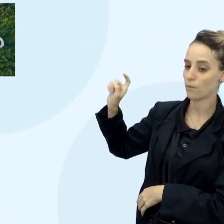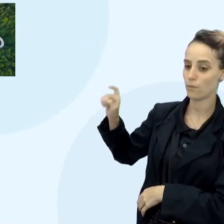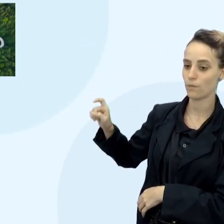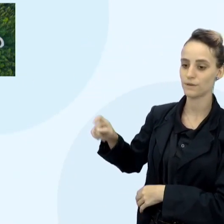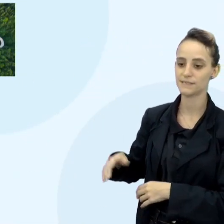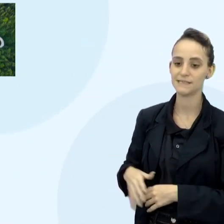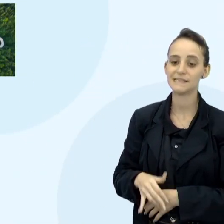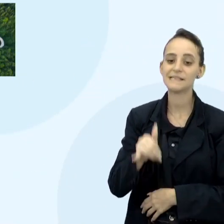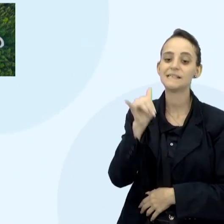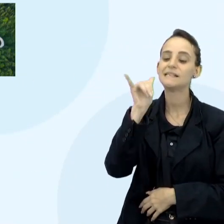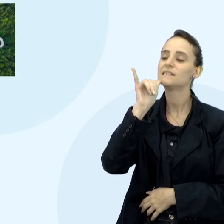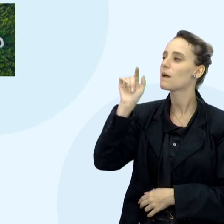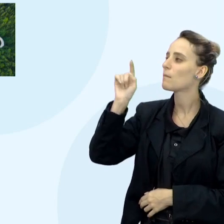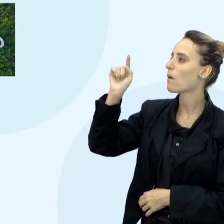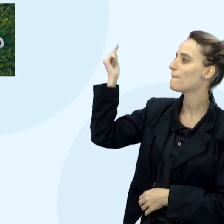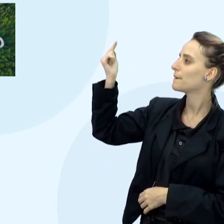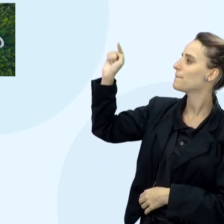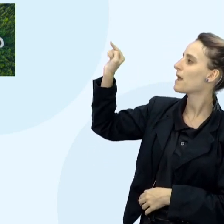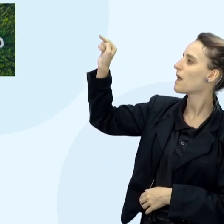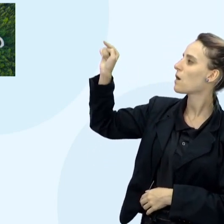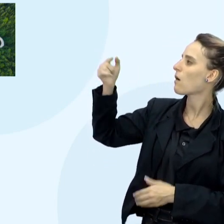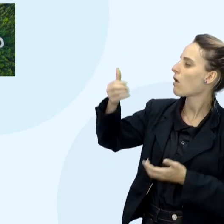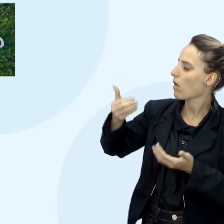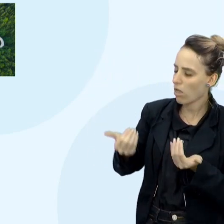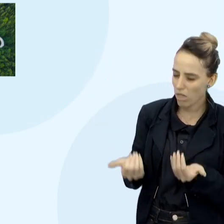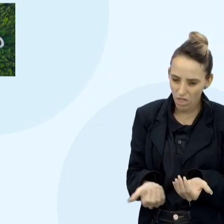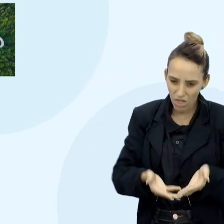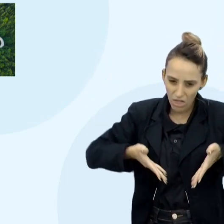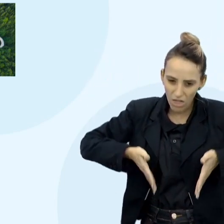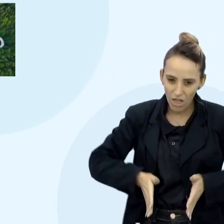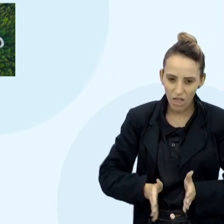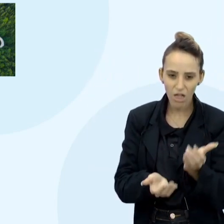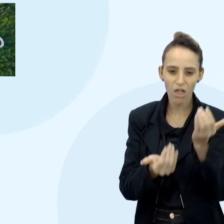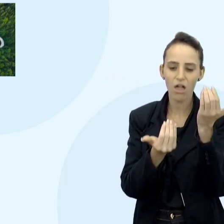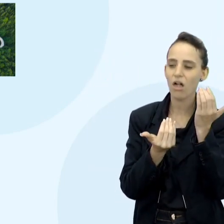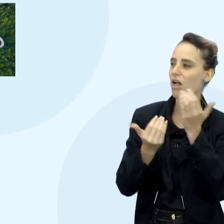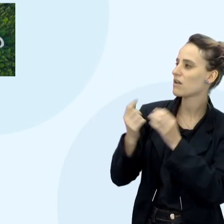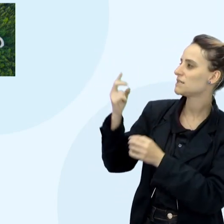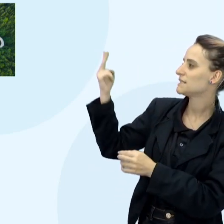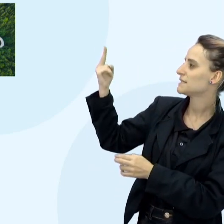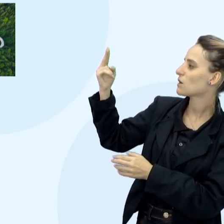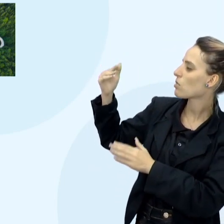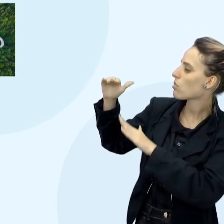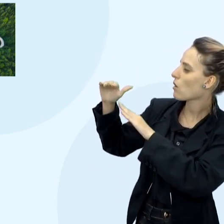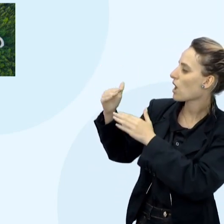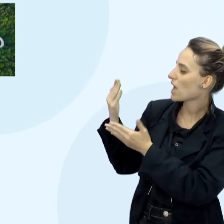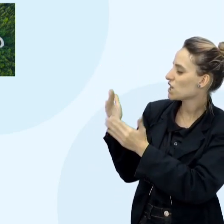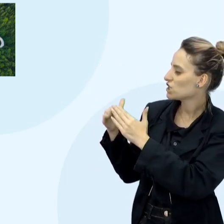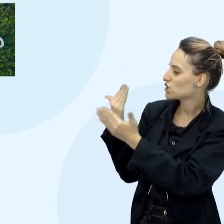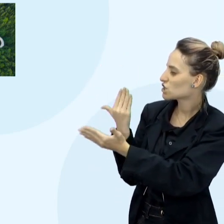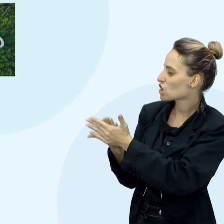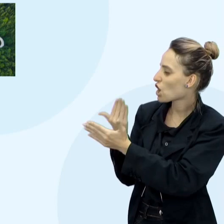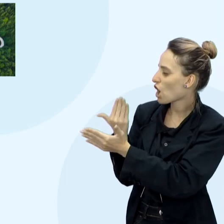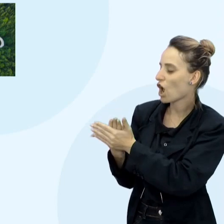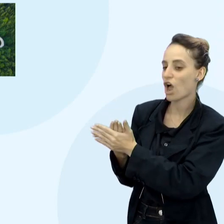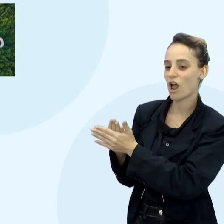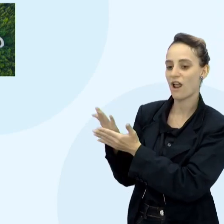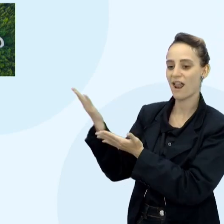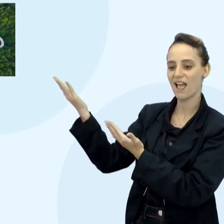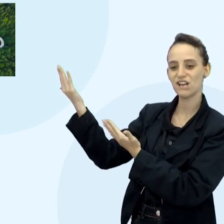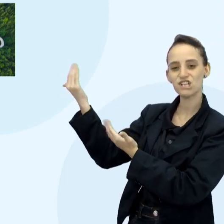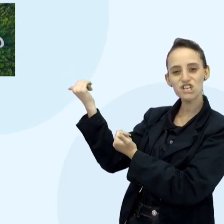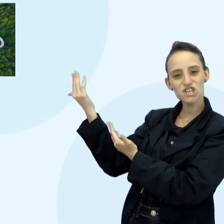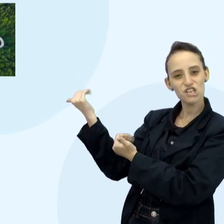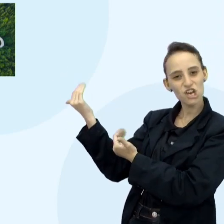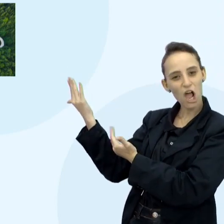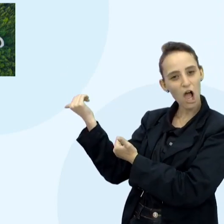Tem a foto de um bebezinho recém-nascido, passando pela escola, pela juventude, né? A adolescência, essa